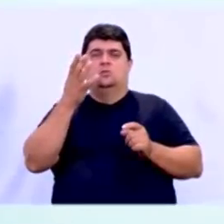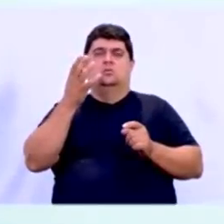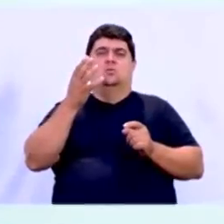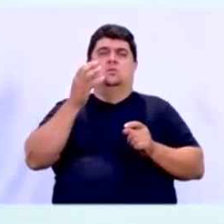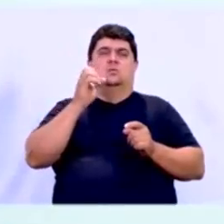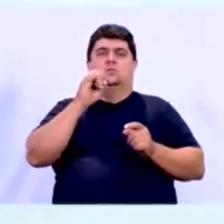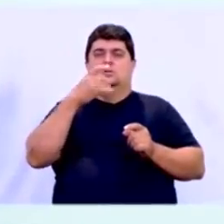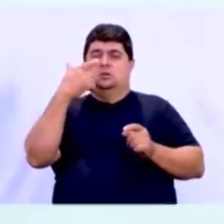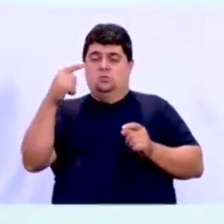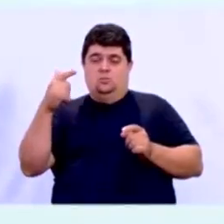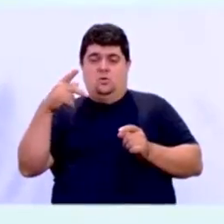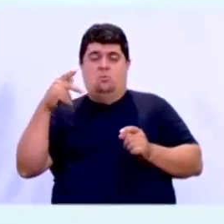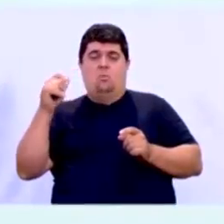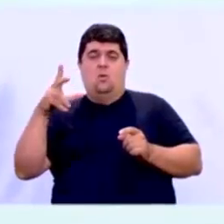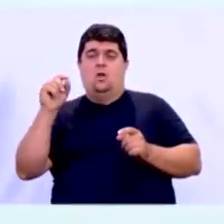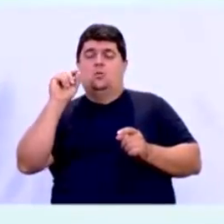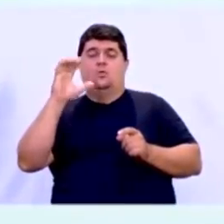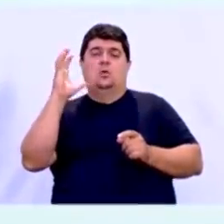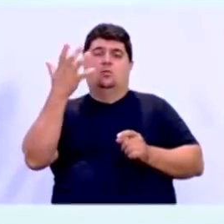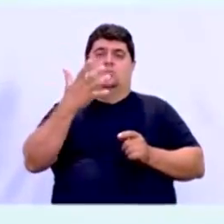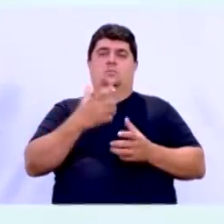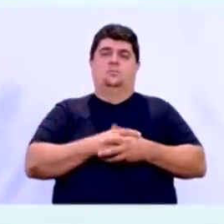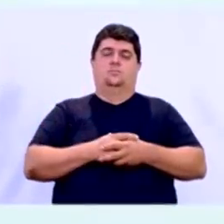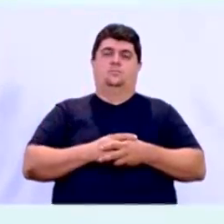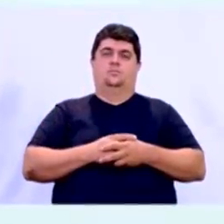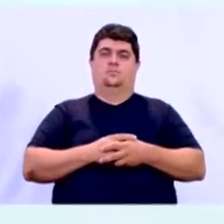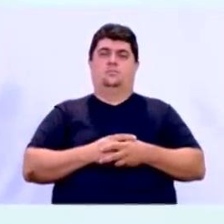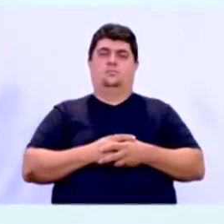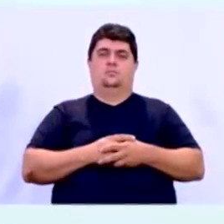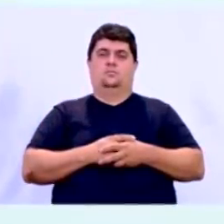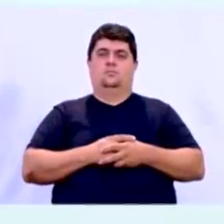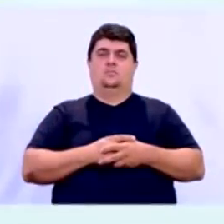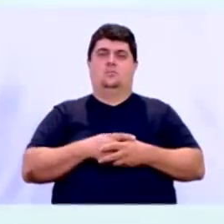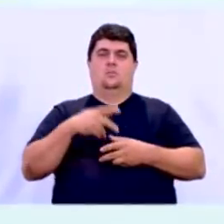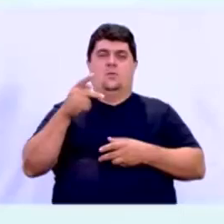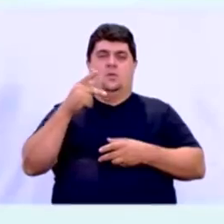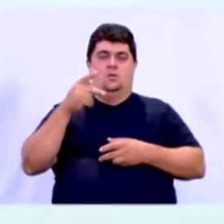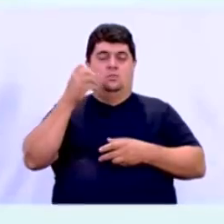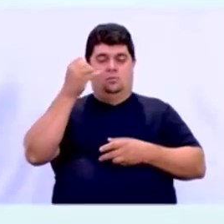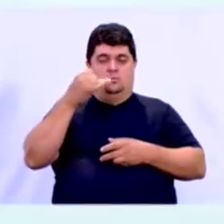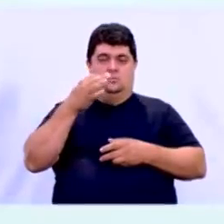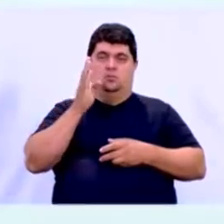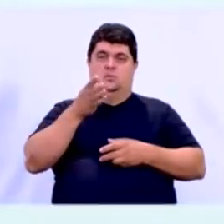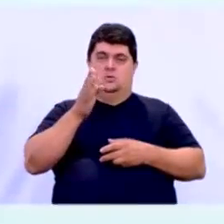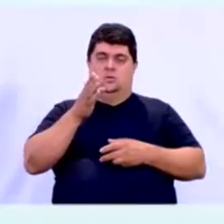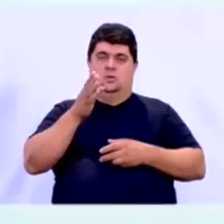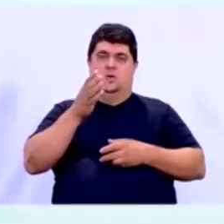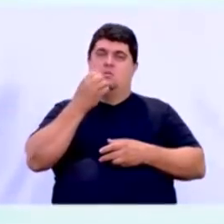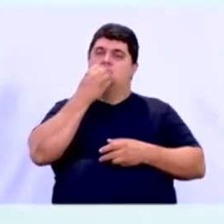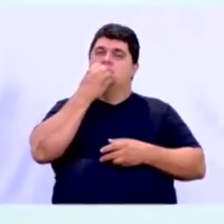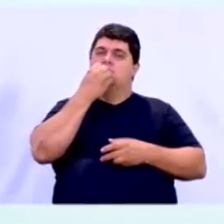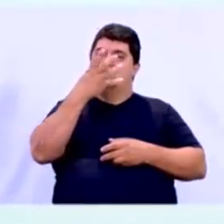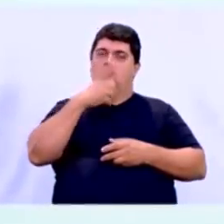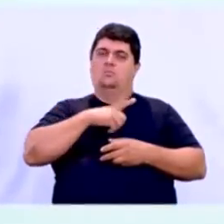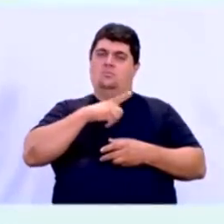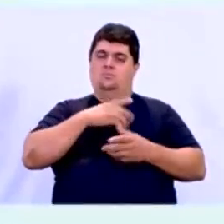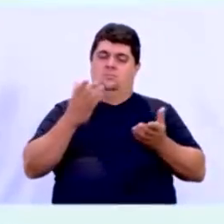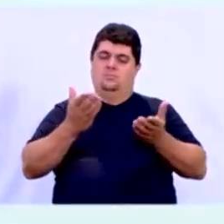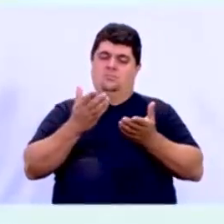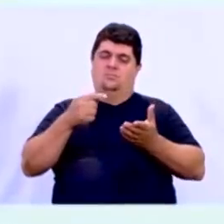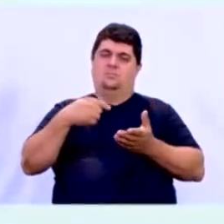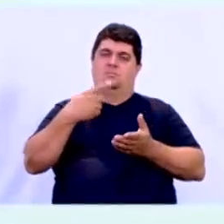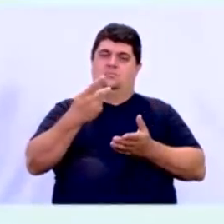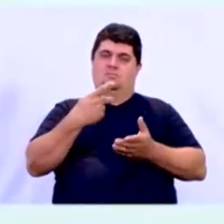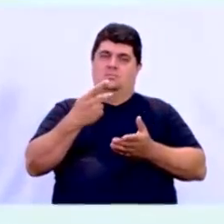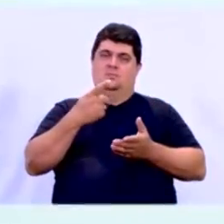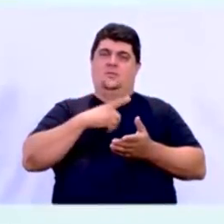eles não tivessem utilizado, ok? Então, reforçando o que o professor Gilberto disse, é um prazer estar aqui com vocês, espero que